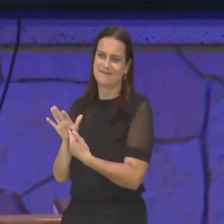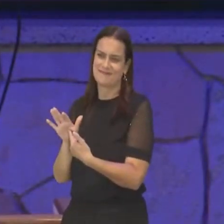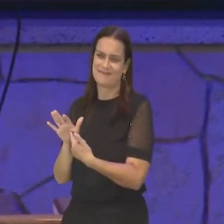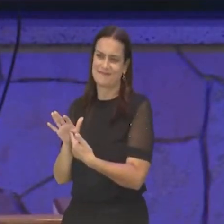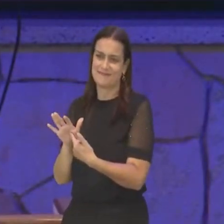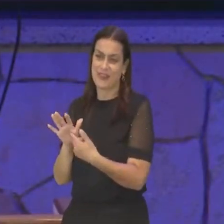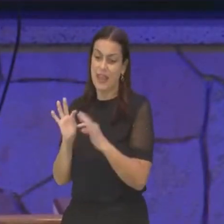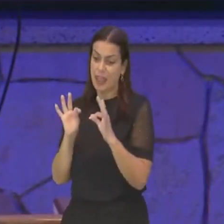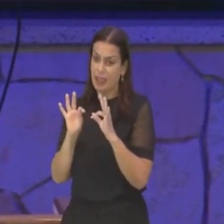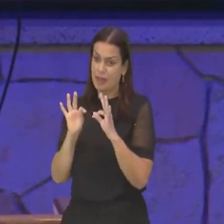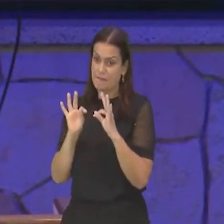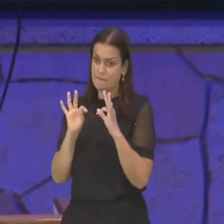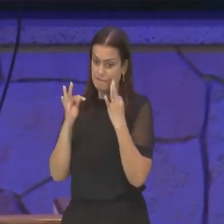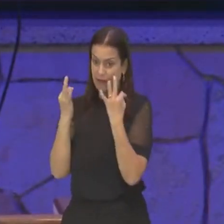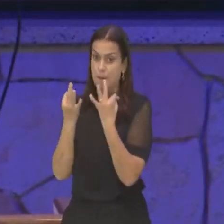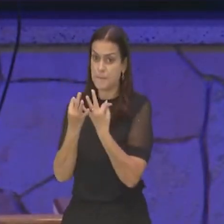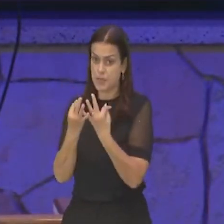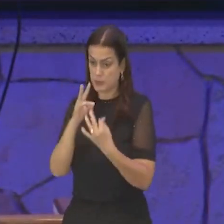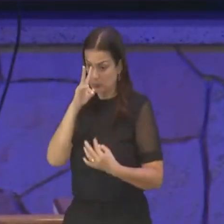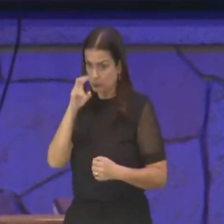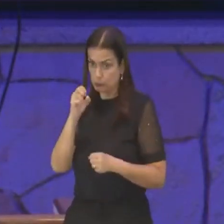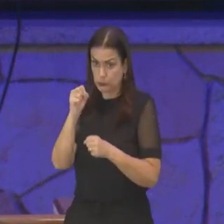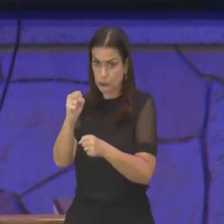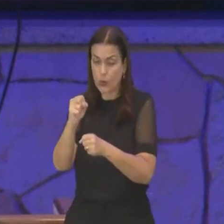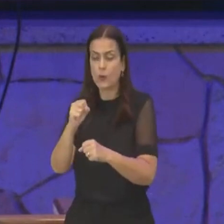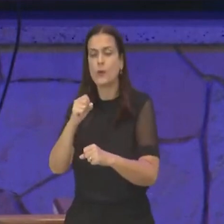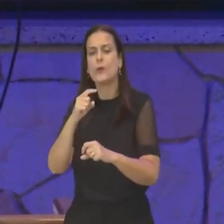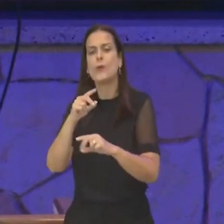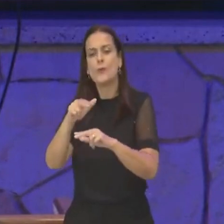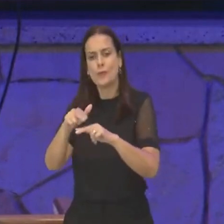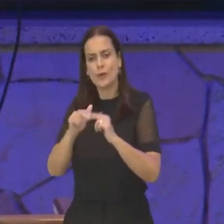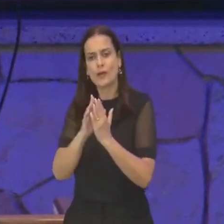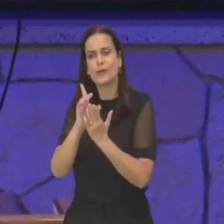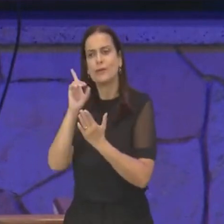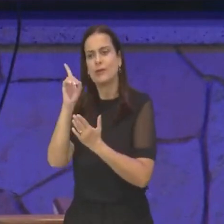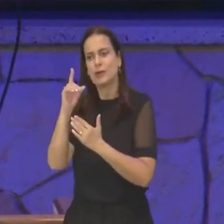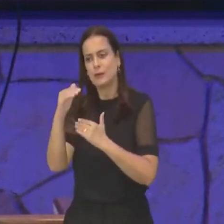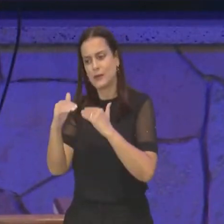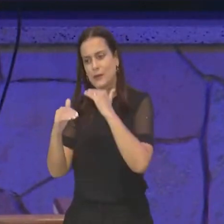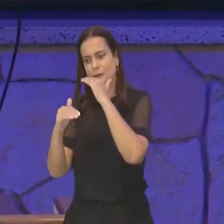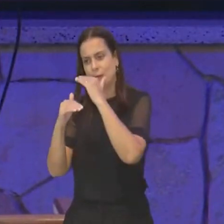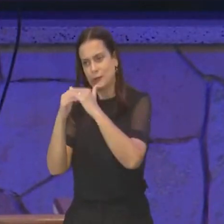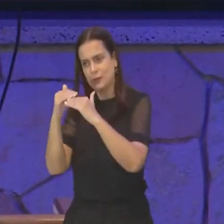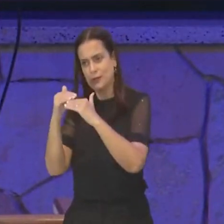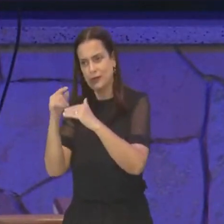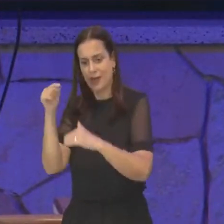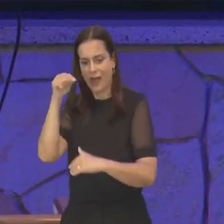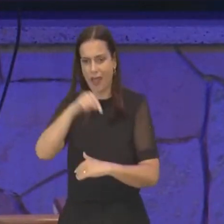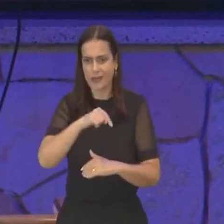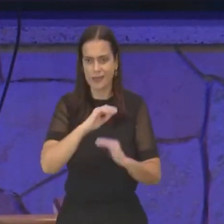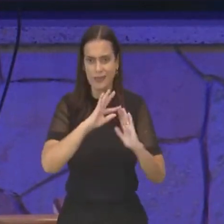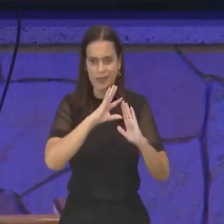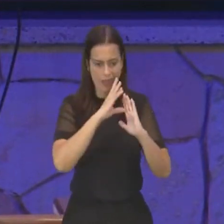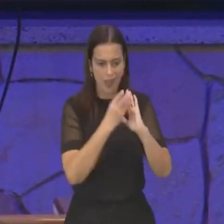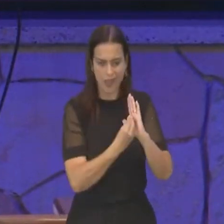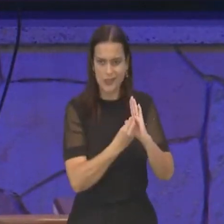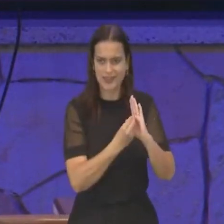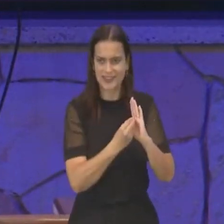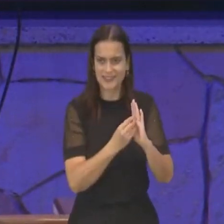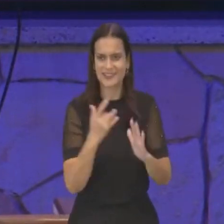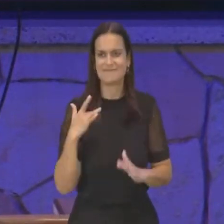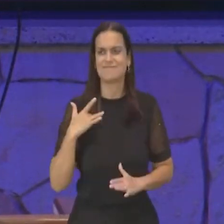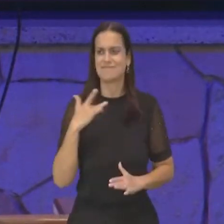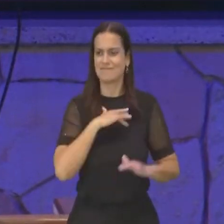Lares fortalecidos pela palavra de Deus produzem igrejas saudáveis e